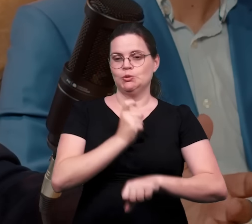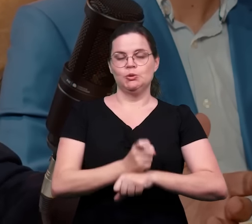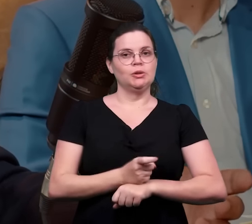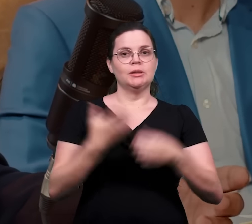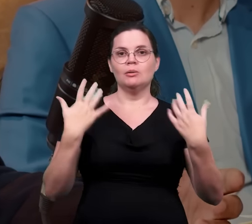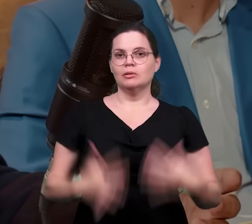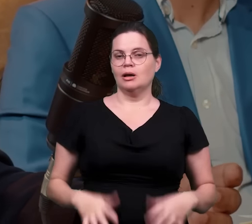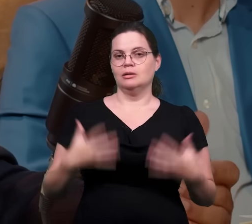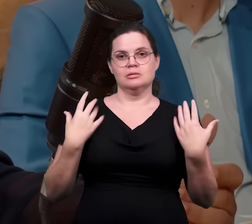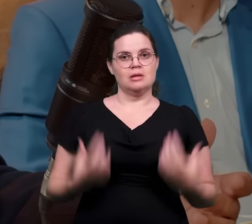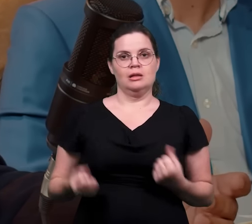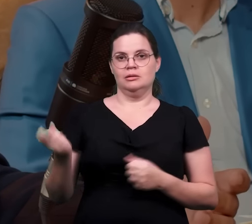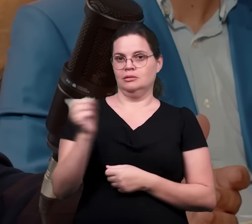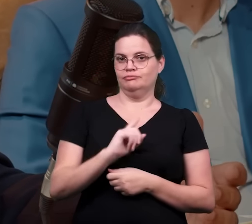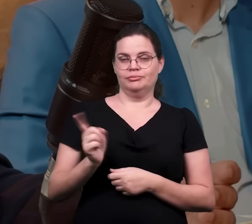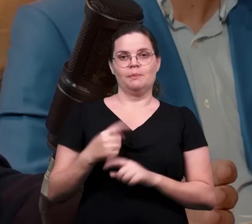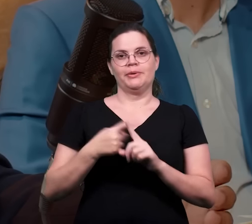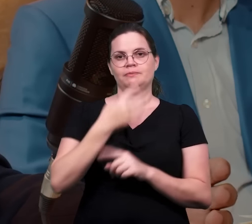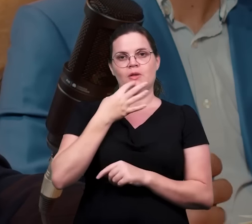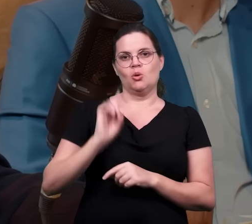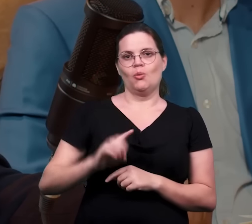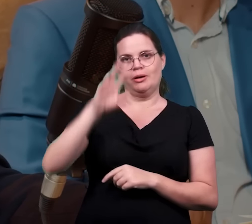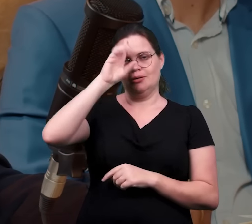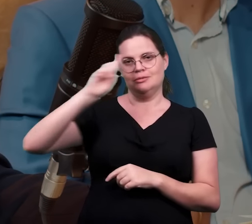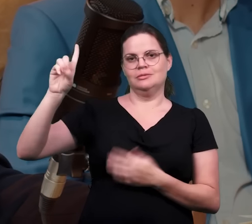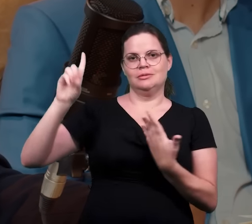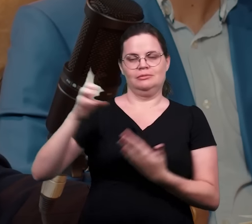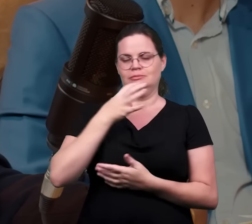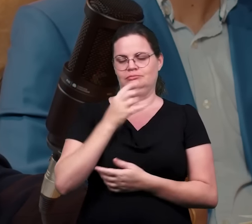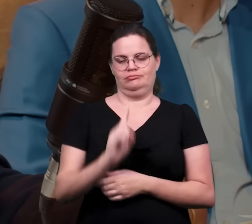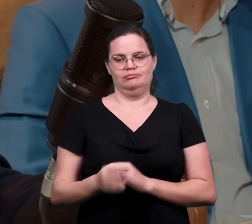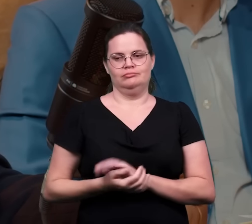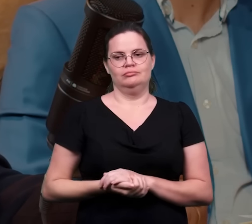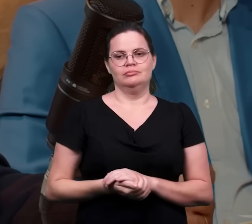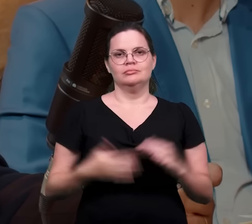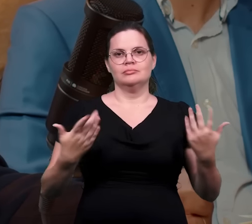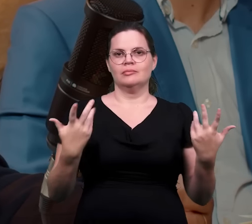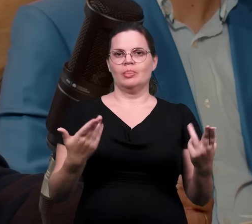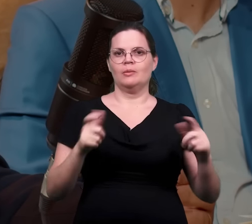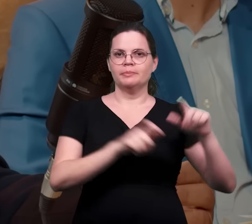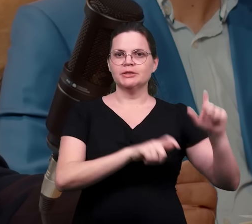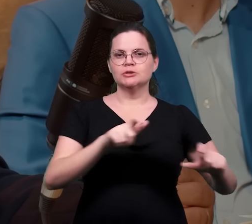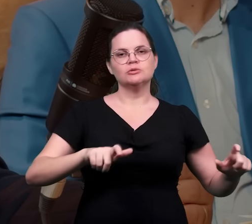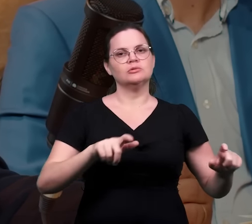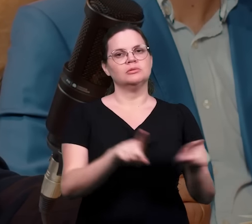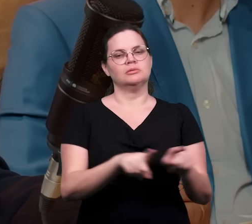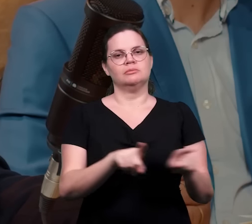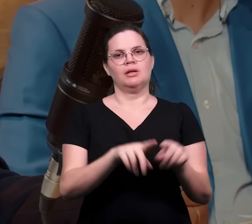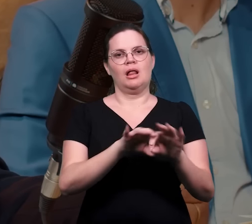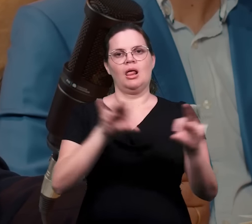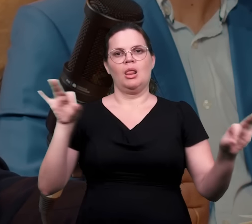porque desconhece o Deus de Moisés, né? Assim, é um homem, muitas vezes,